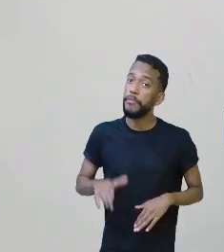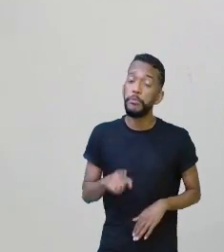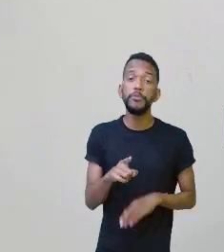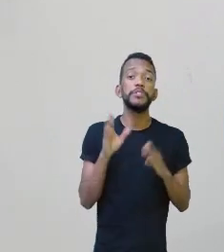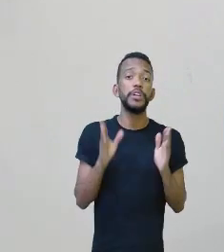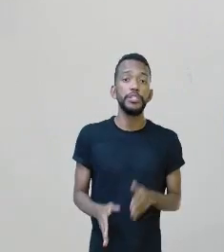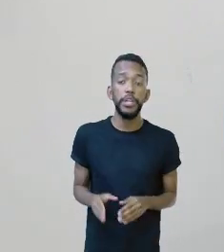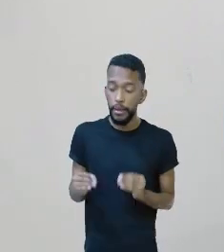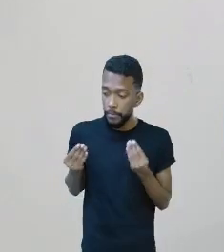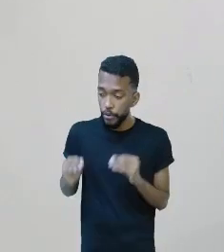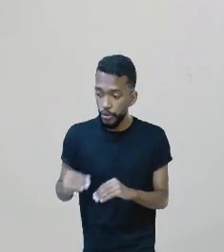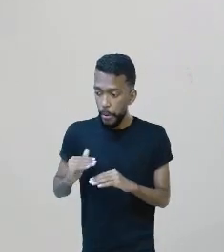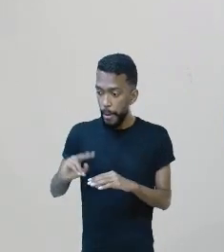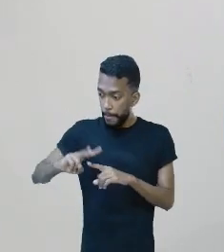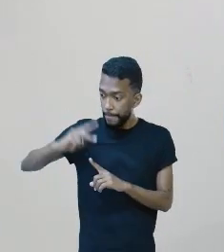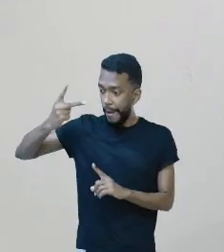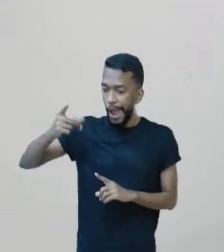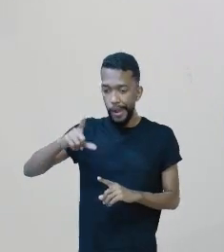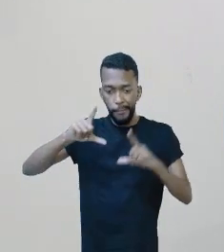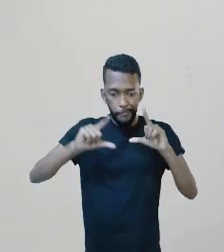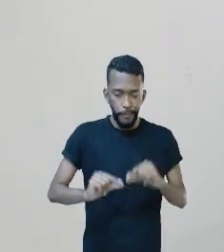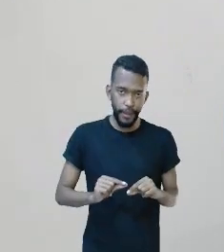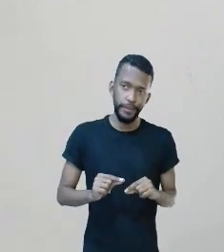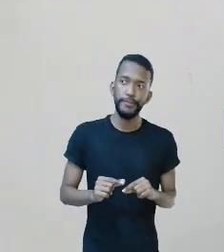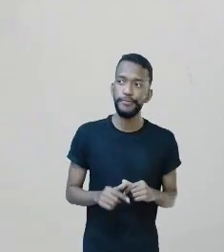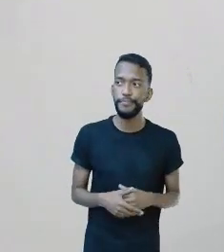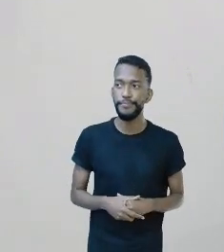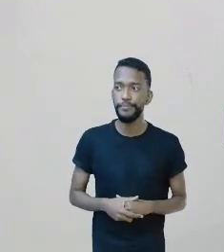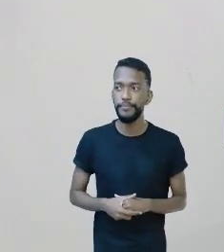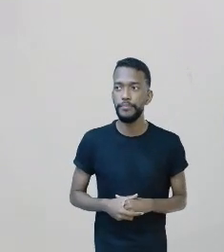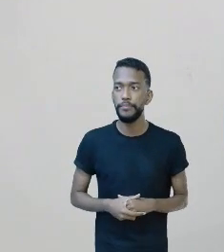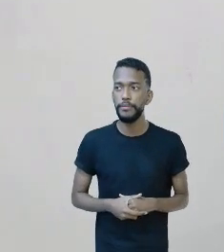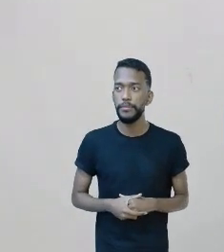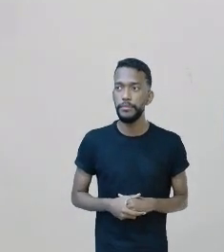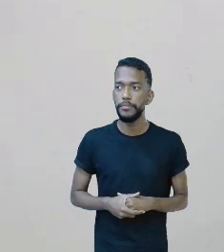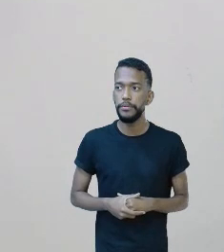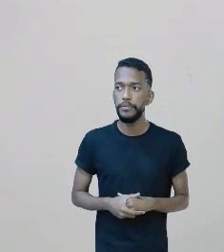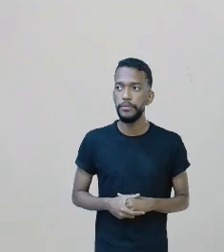colocou ou a mais ou menos ingredientes.